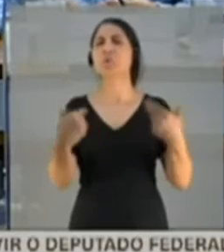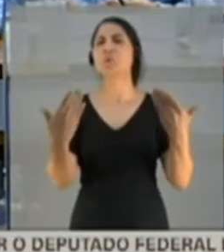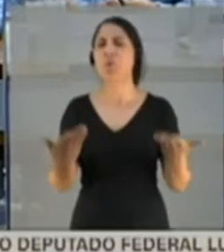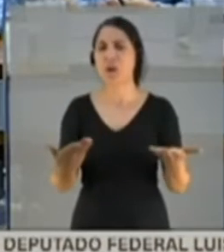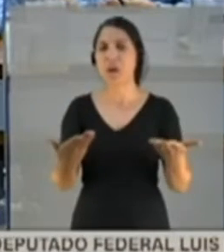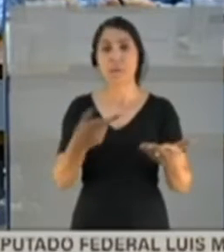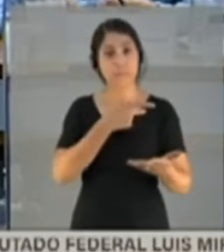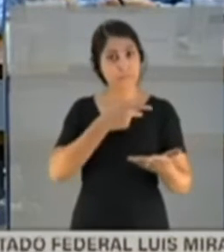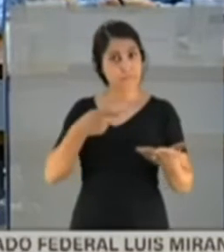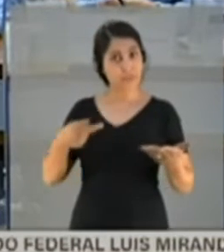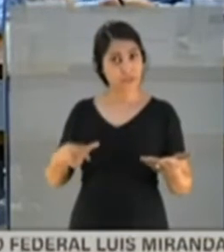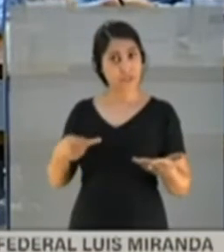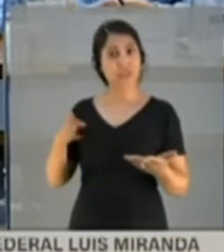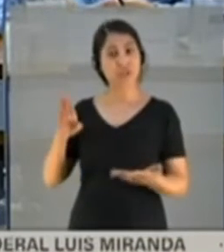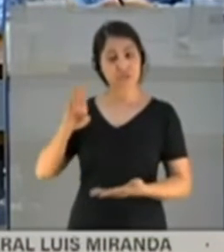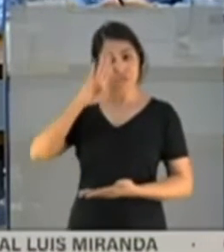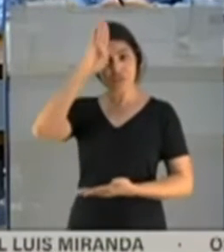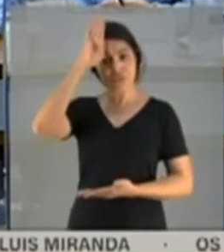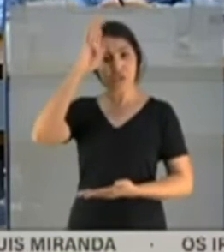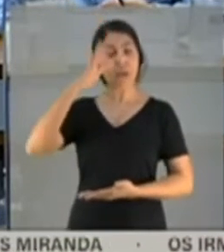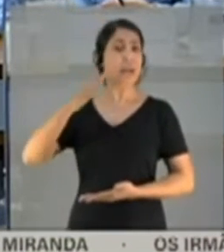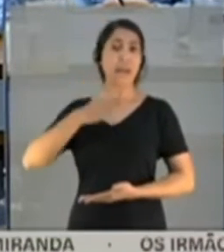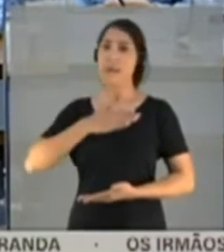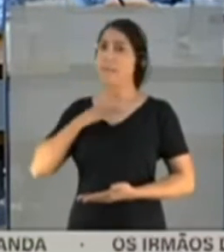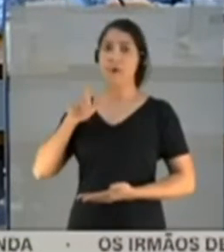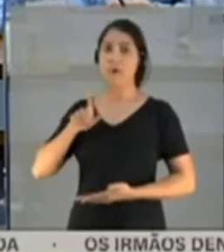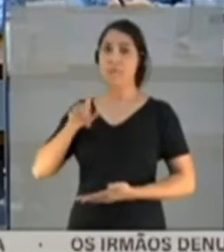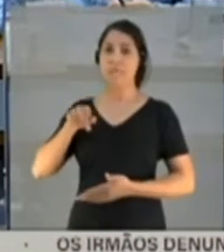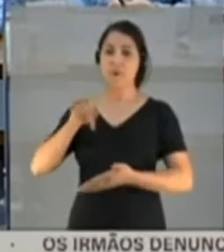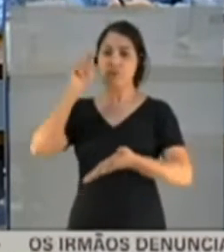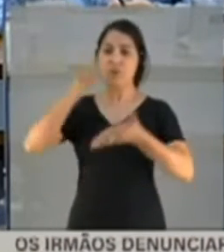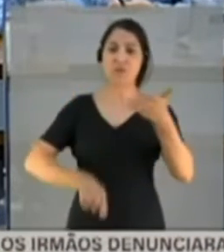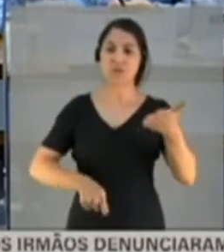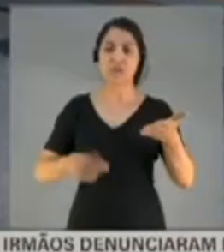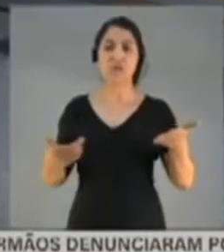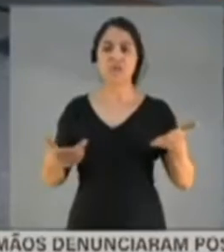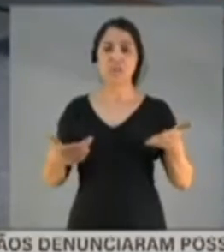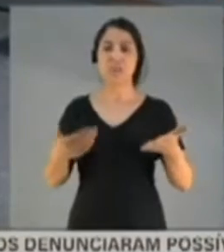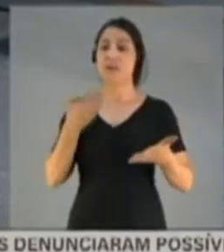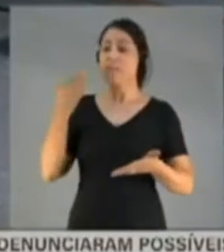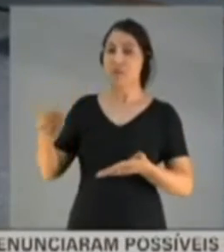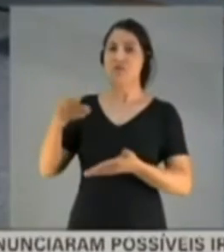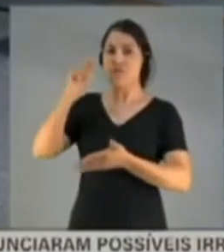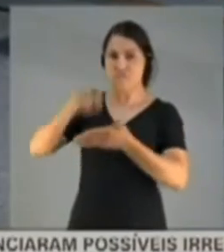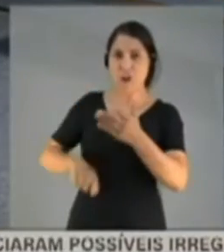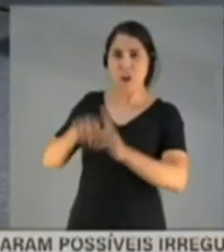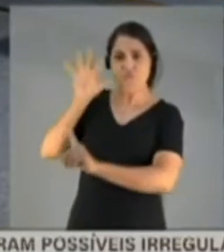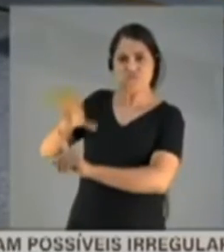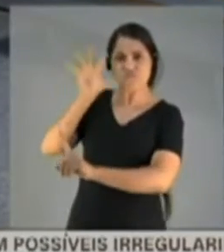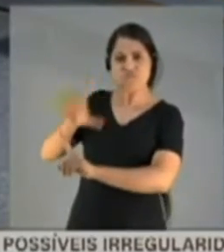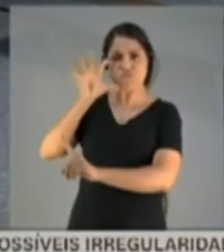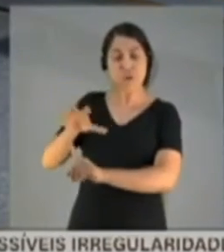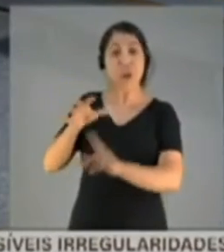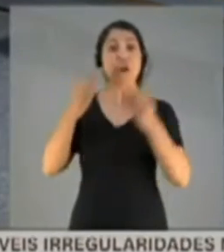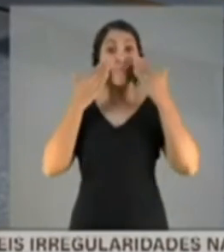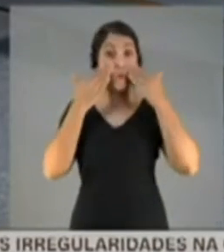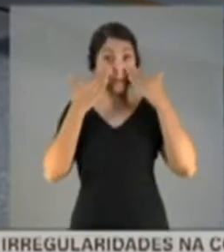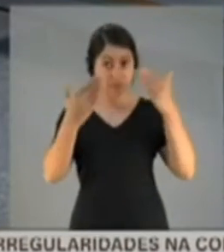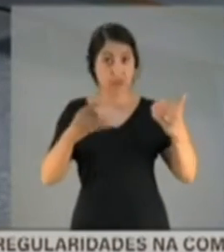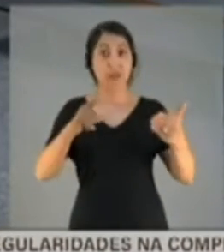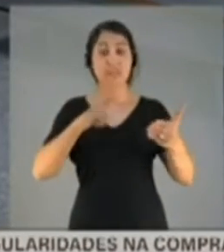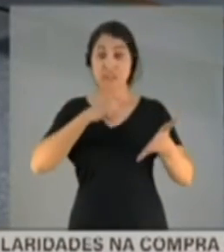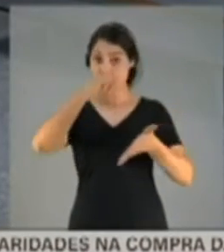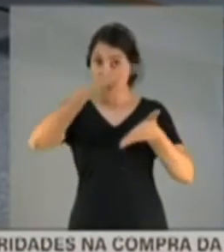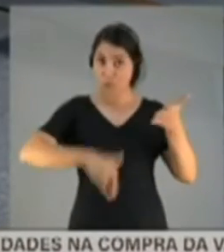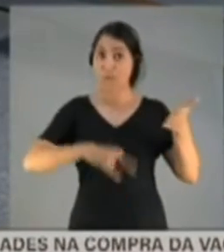ao presidente da República, e porque meu irmão não assinou o documento que eles exigiam. Pressionado, conforme irei apresentar aqui, por prints,